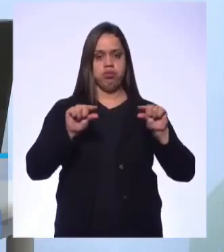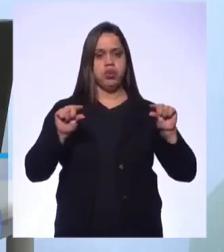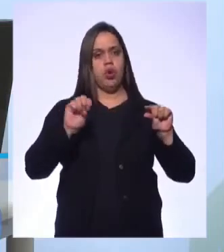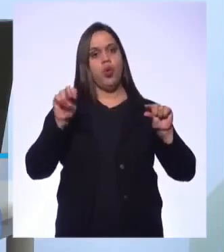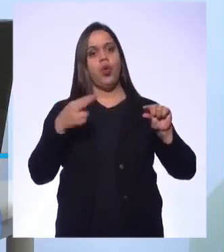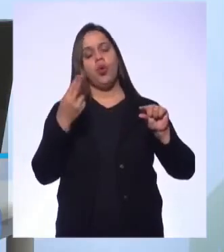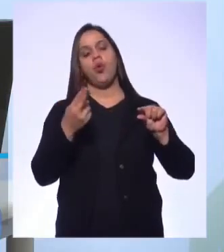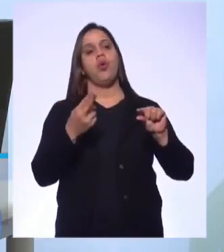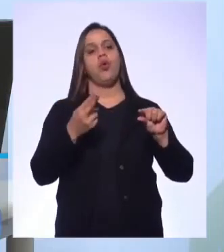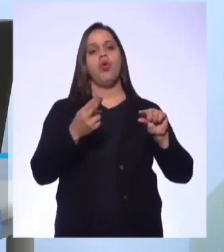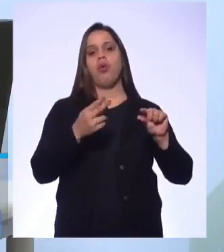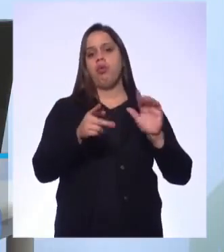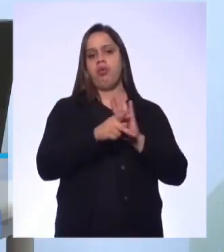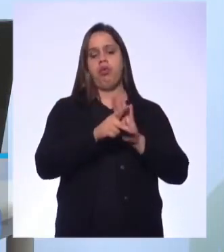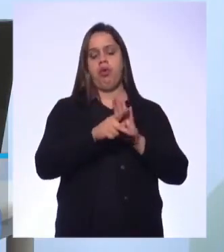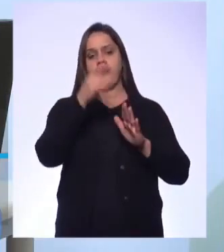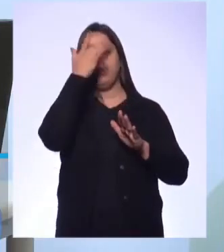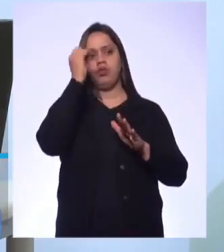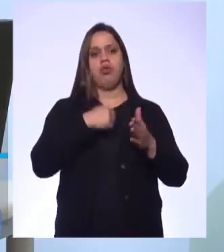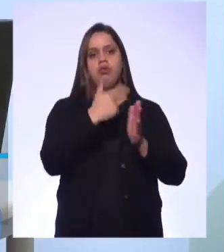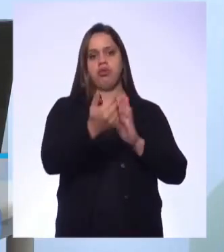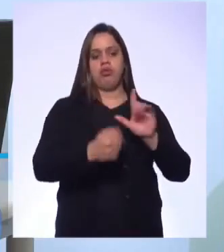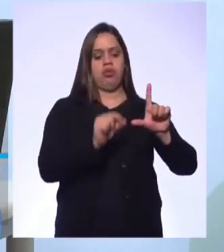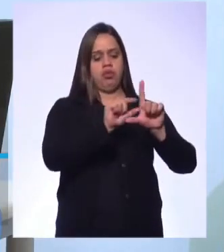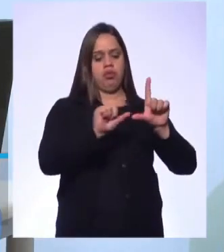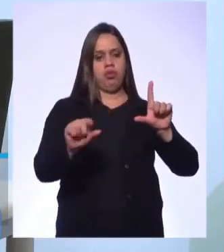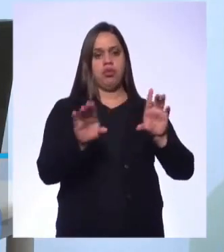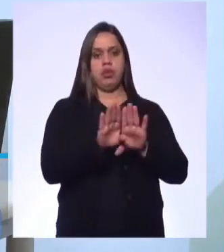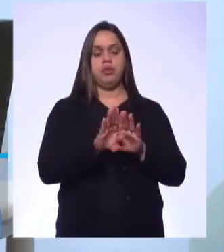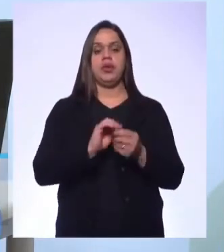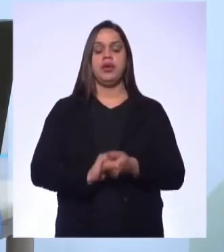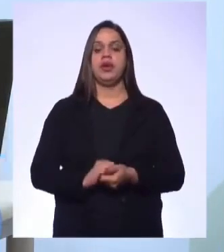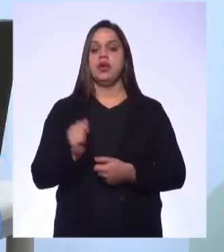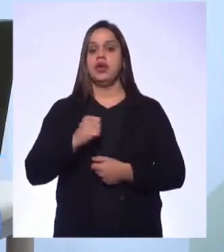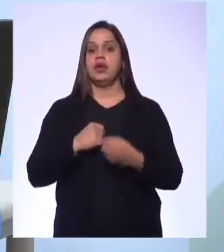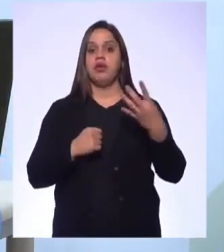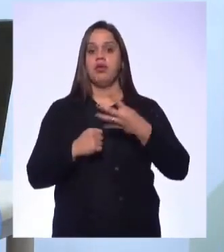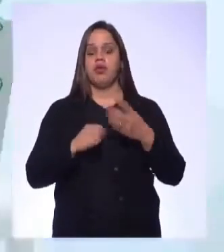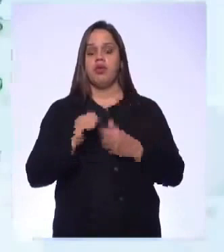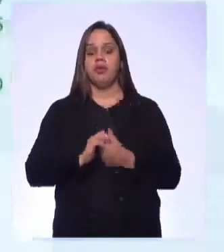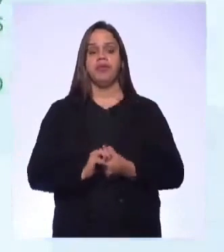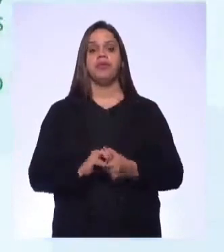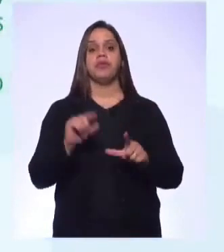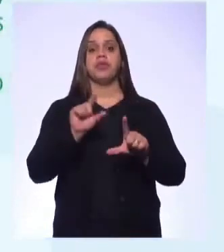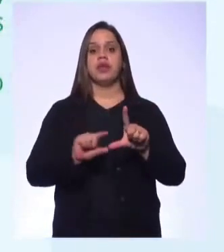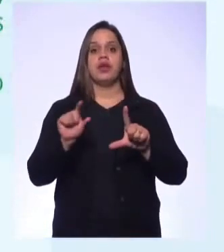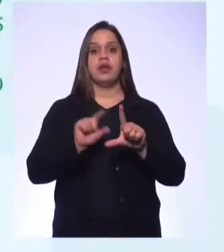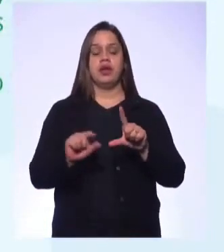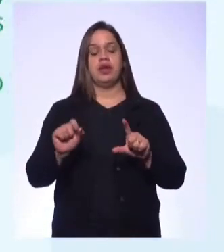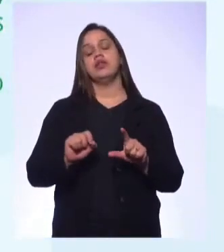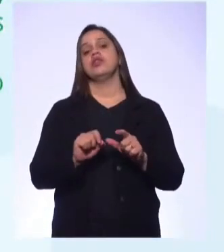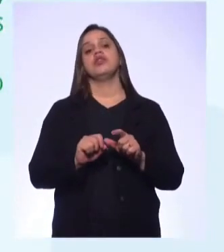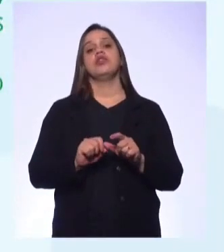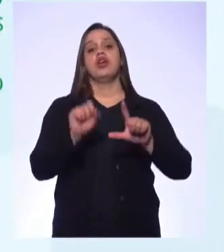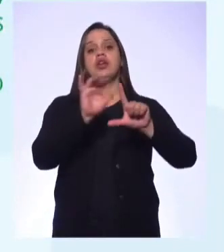embaixo da escultura, que seja, tá bom? E aí, a 4, a legenda da gravura é África. Por quê?